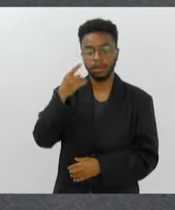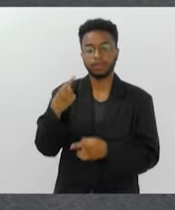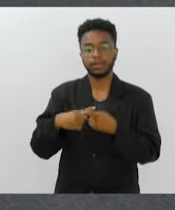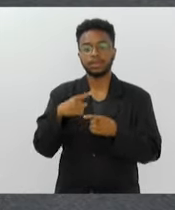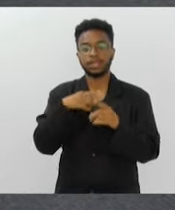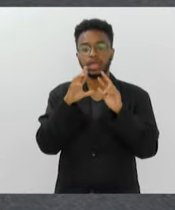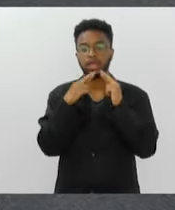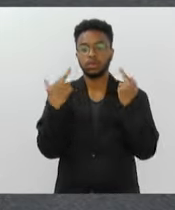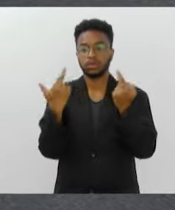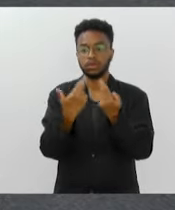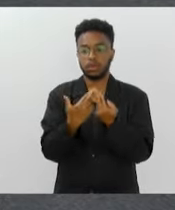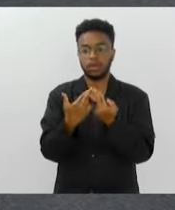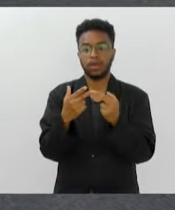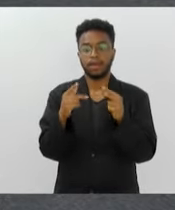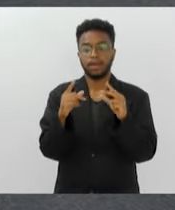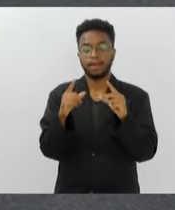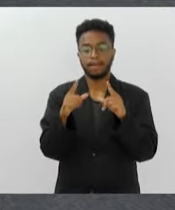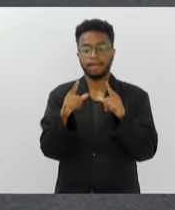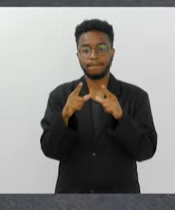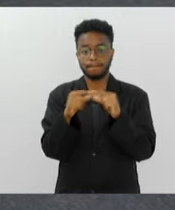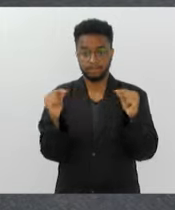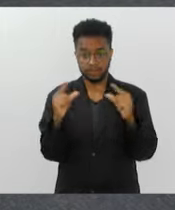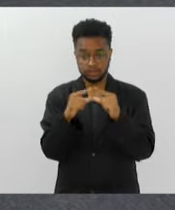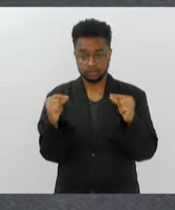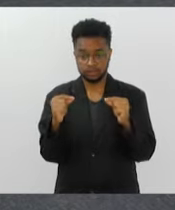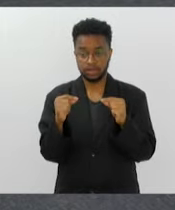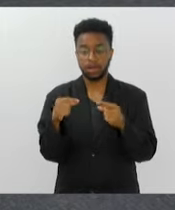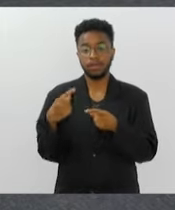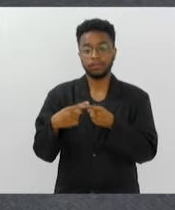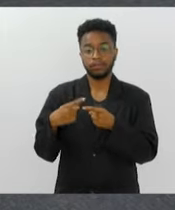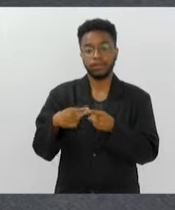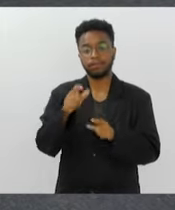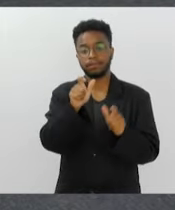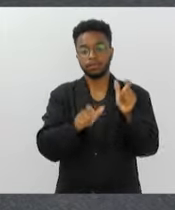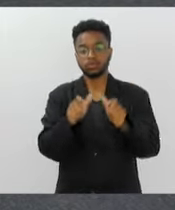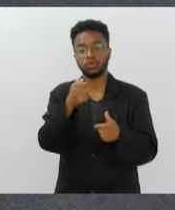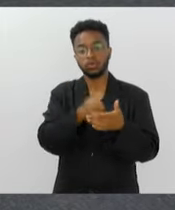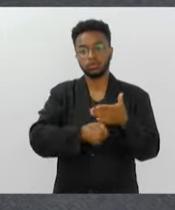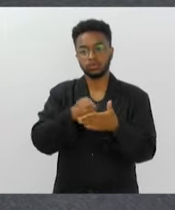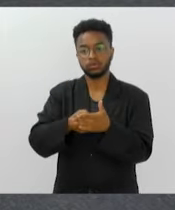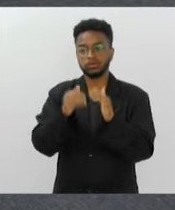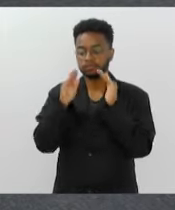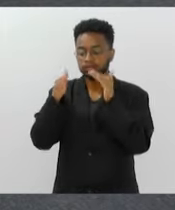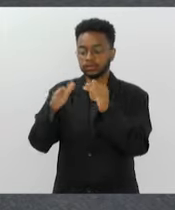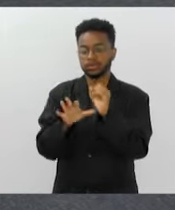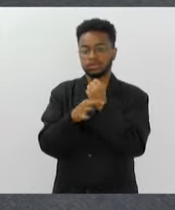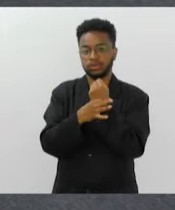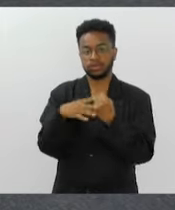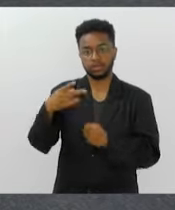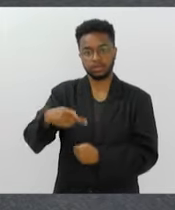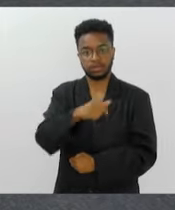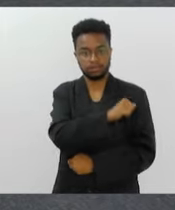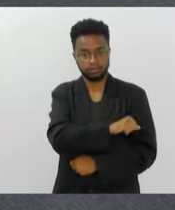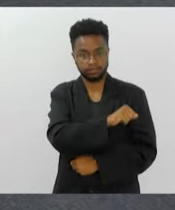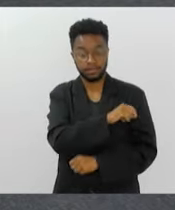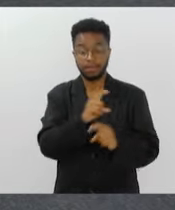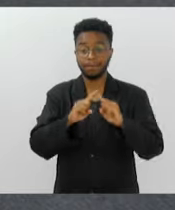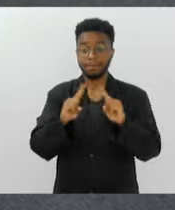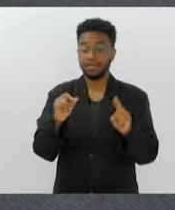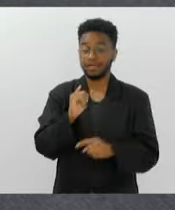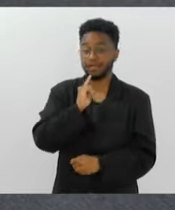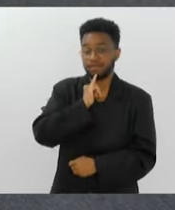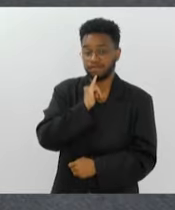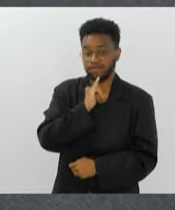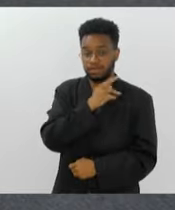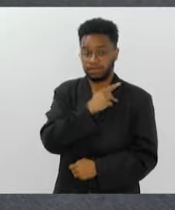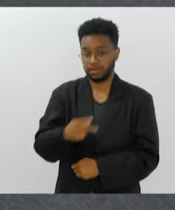Brasília com a Cúpula da segurança de quem realmente luta pela segurança aqui no estado do Rio de Janeiro infelizmente Presidente